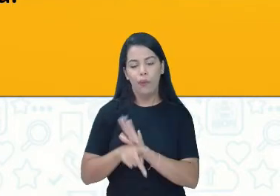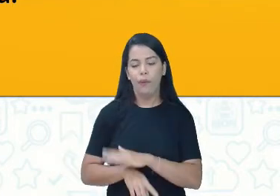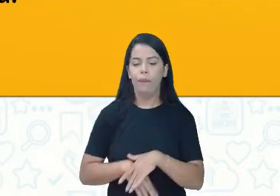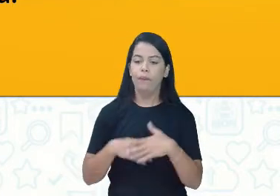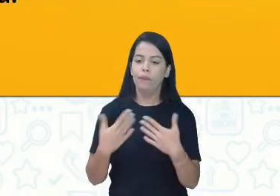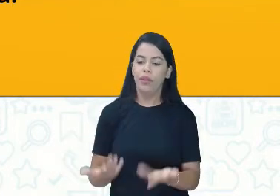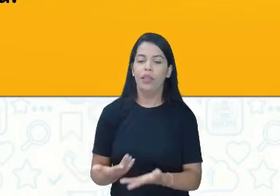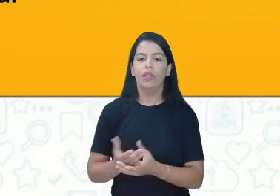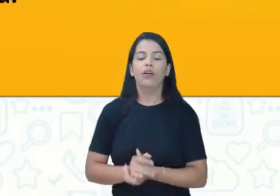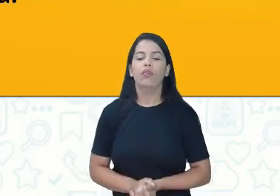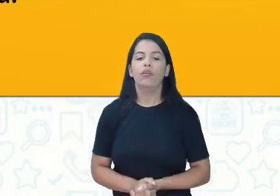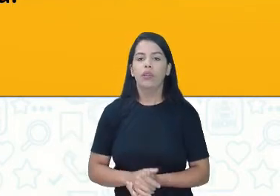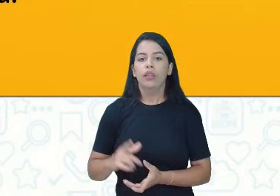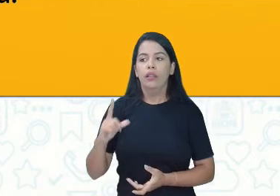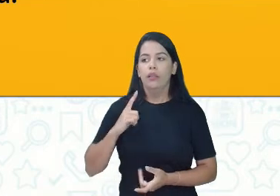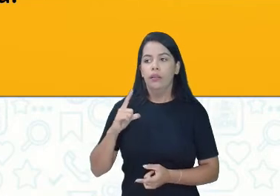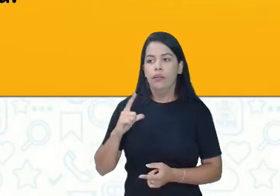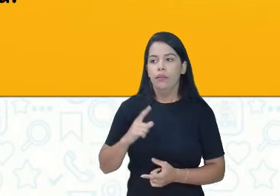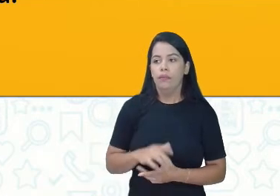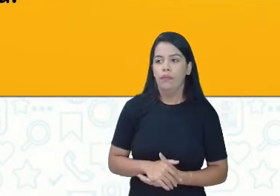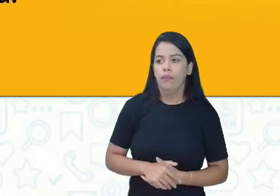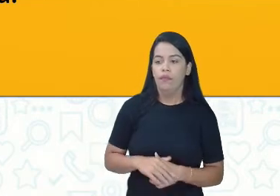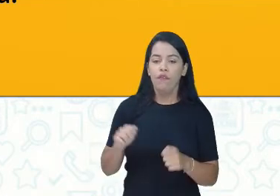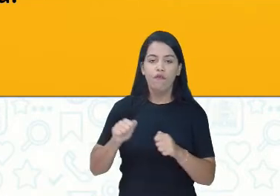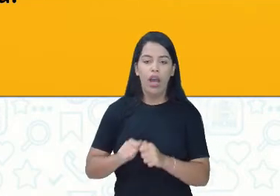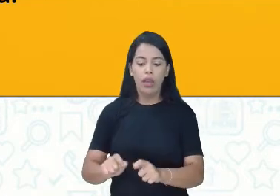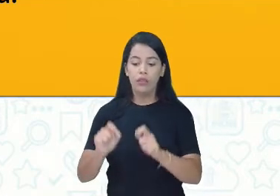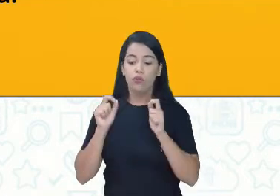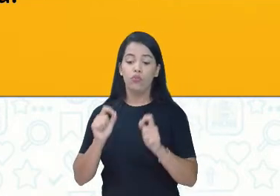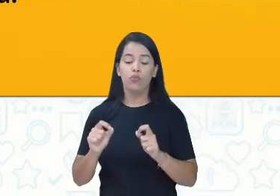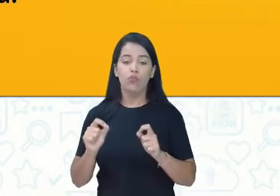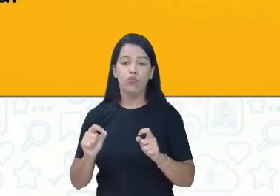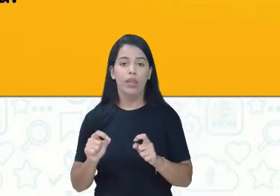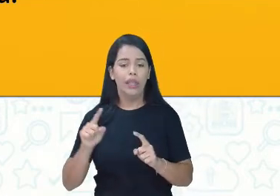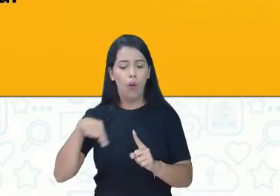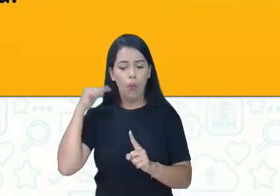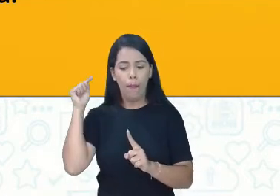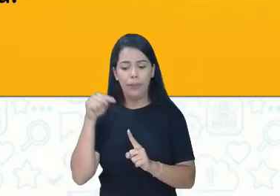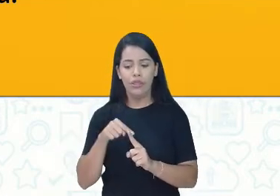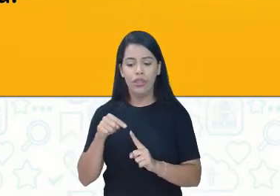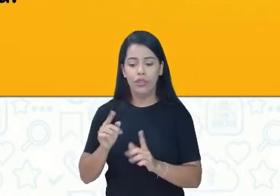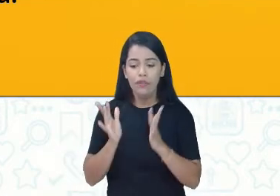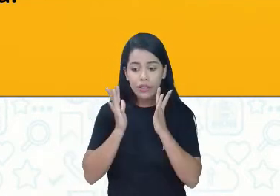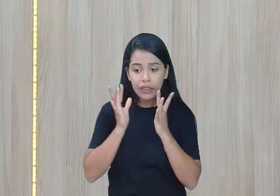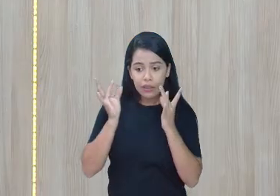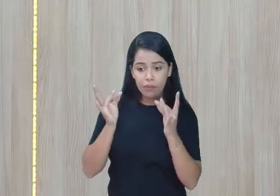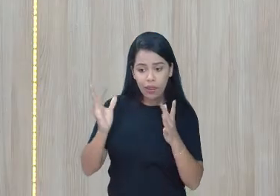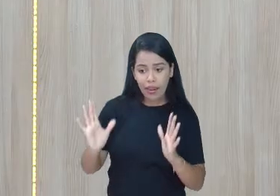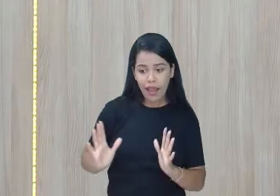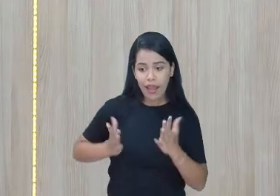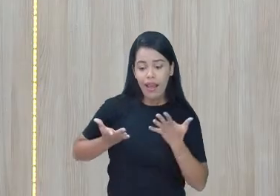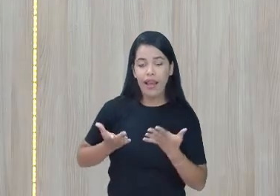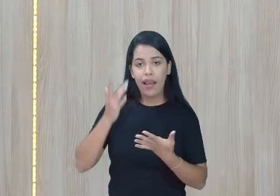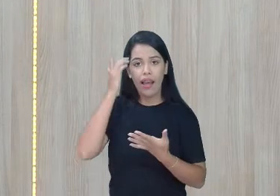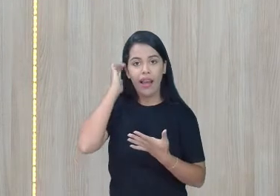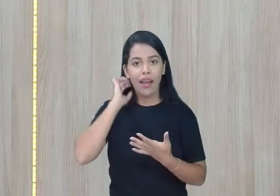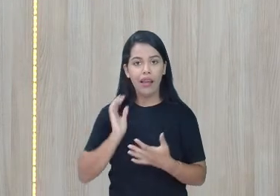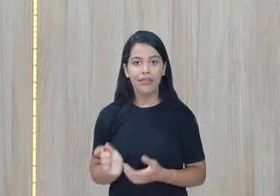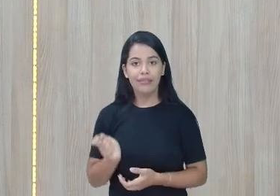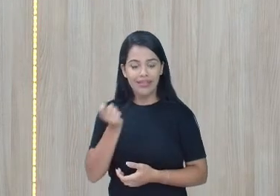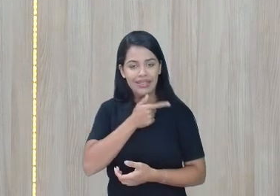próprio nome diz, tem por efeito, consequência e intenção despertar em quem está lendo um